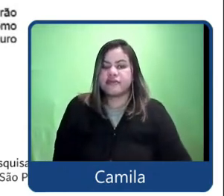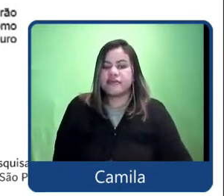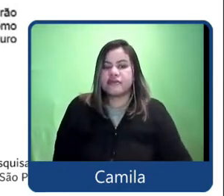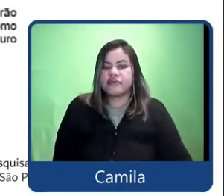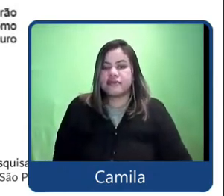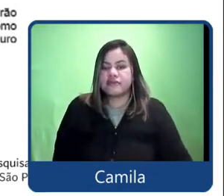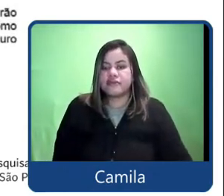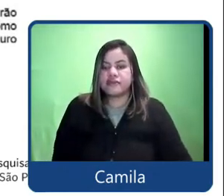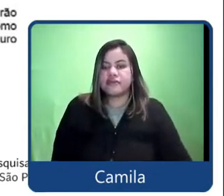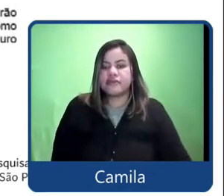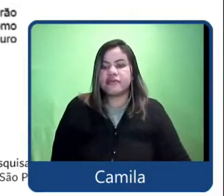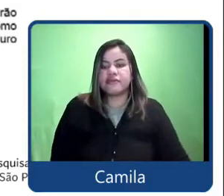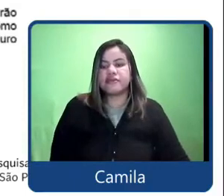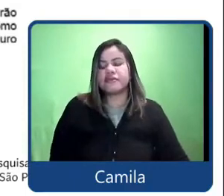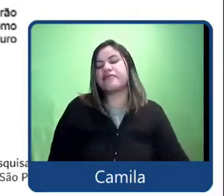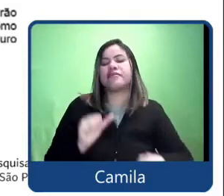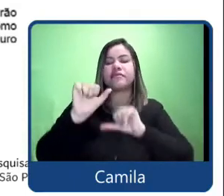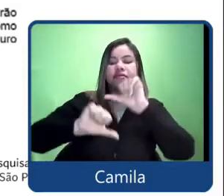essas mudanças, né.